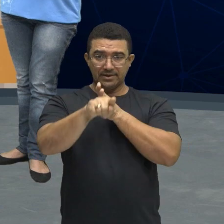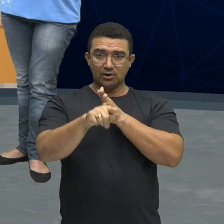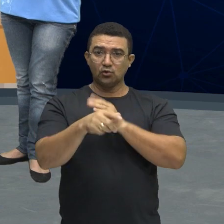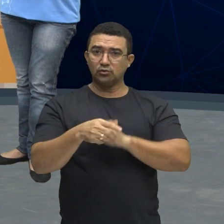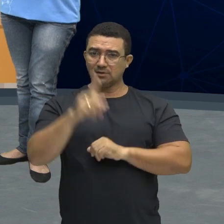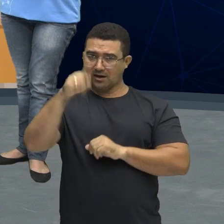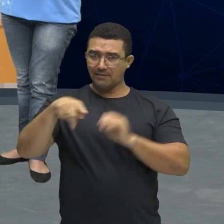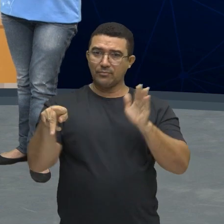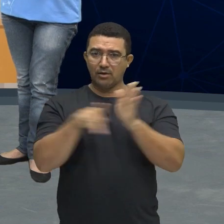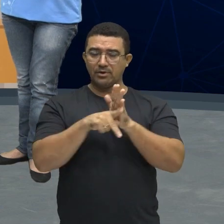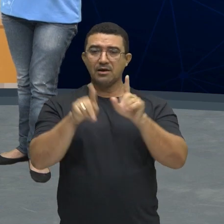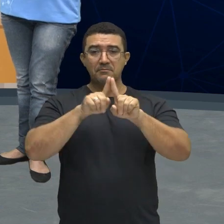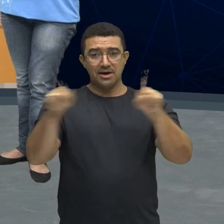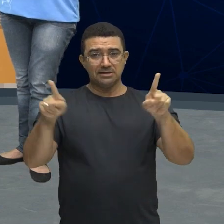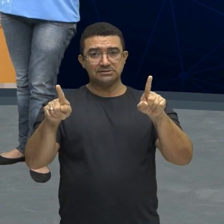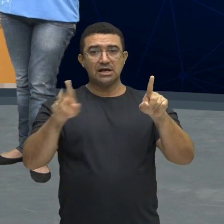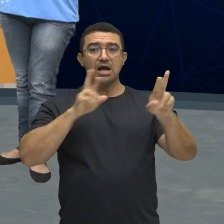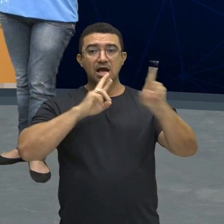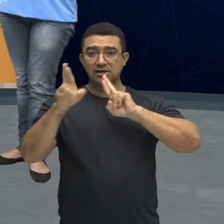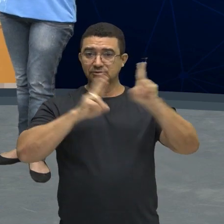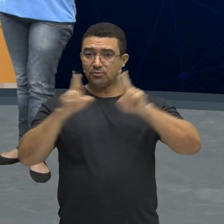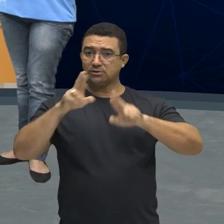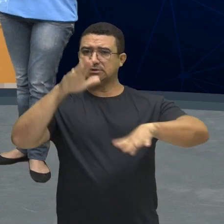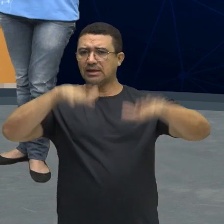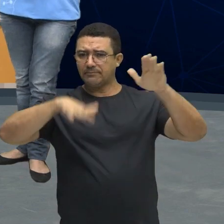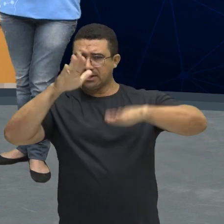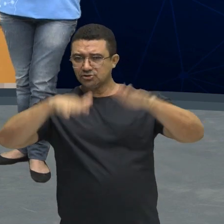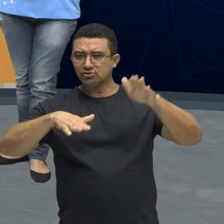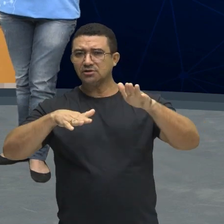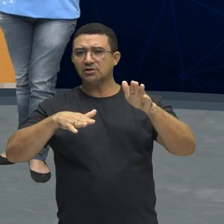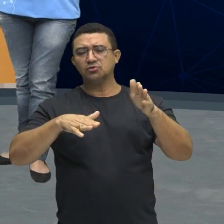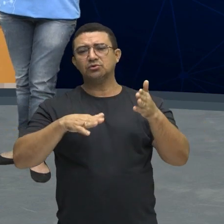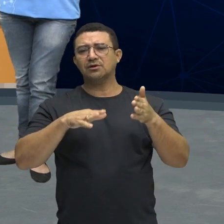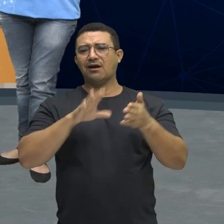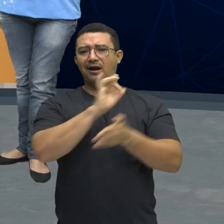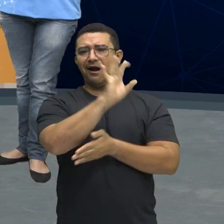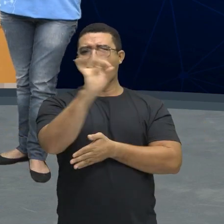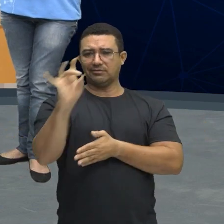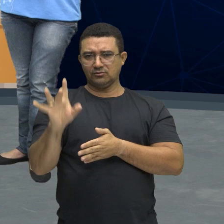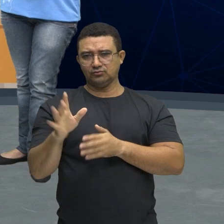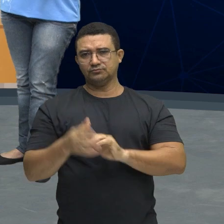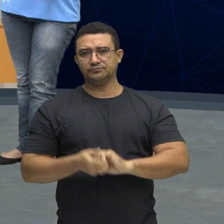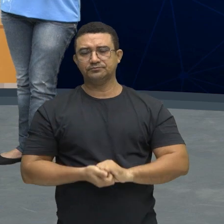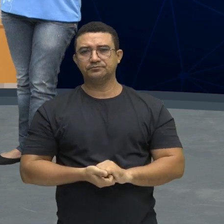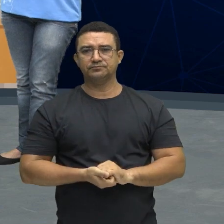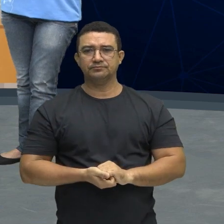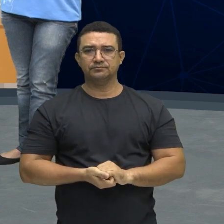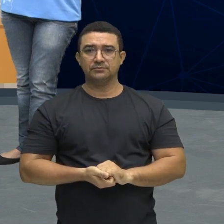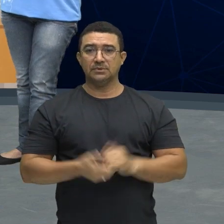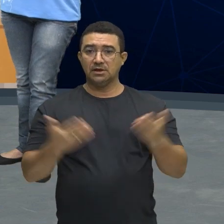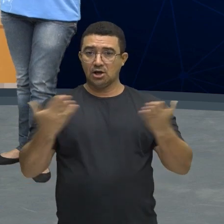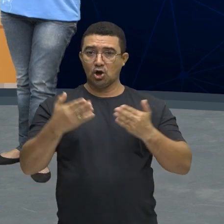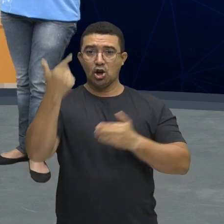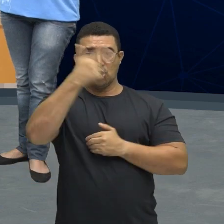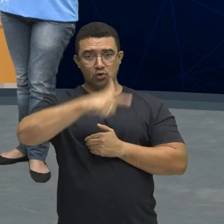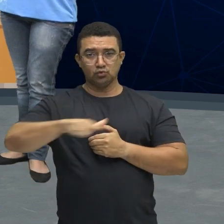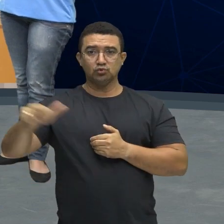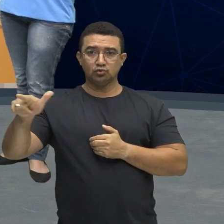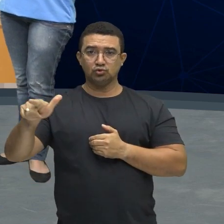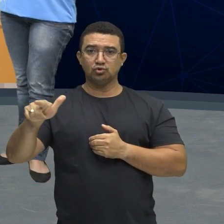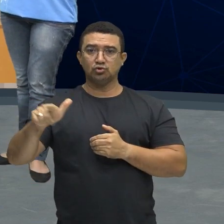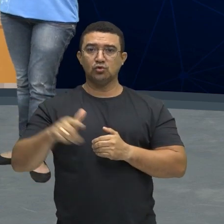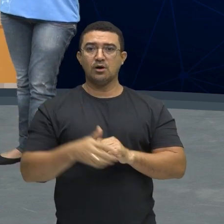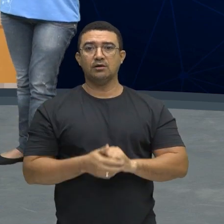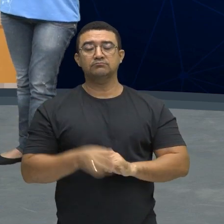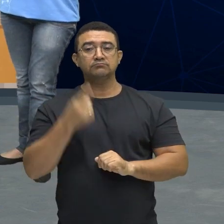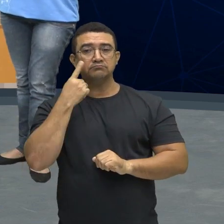específica, mas a resposta foi de acordo com a realidade de cada um deles. Tudo bem, people? Então, agora a gente vai continuar um pouquinho mais, né,